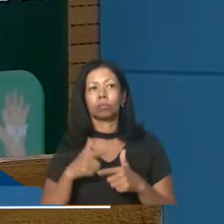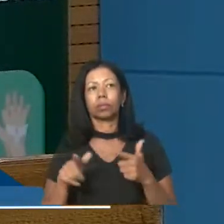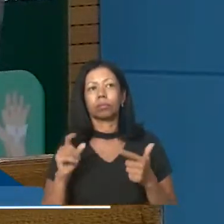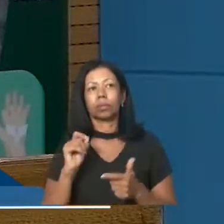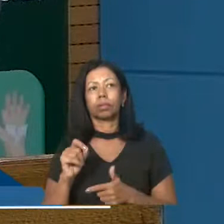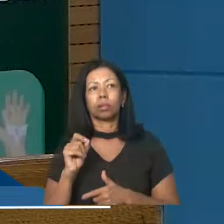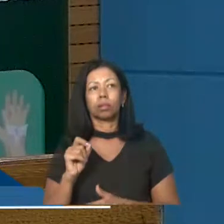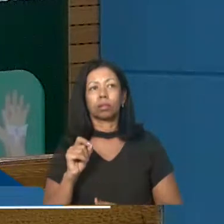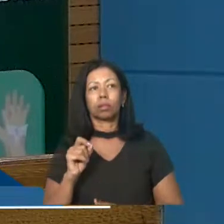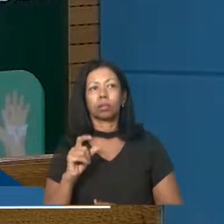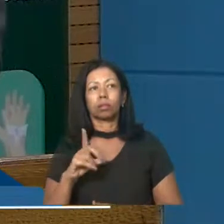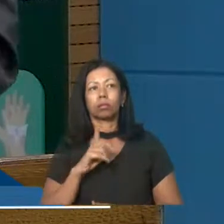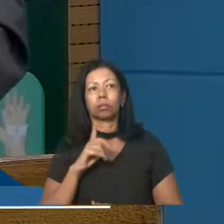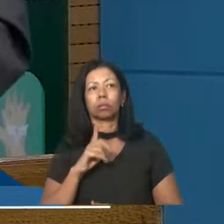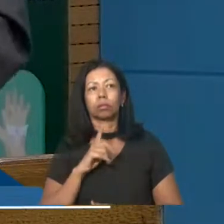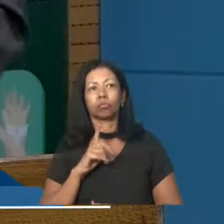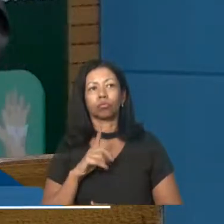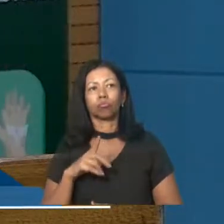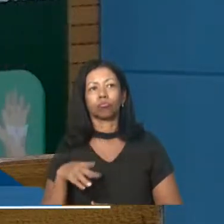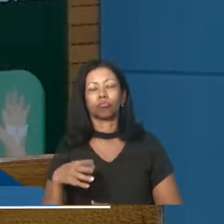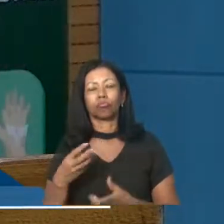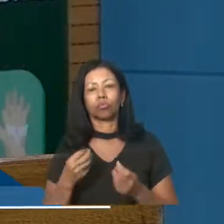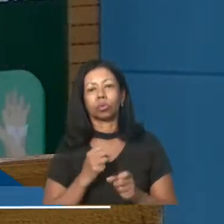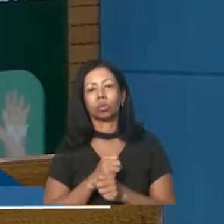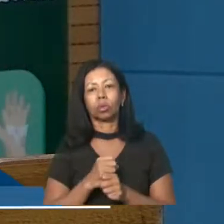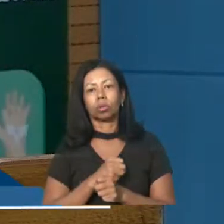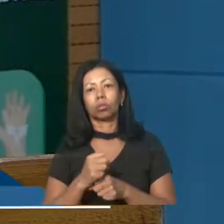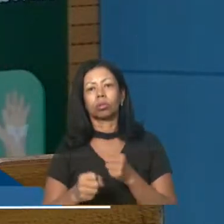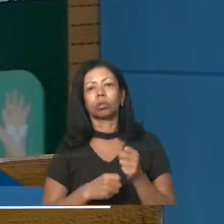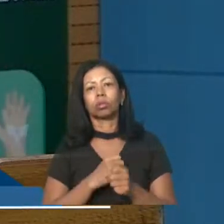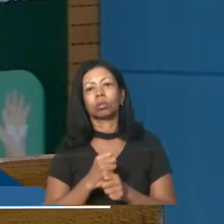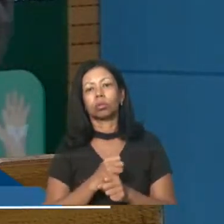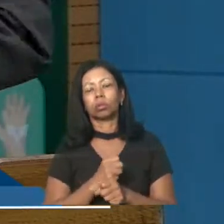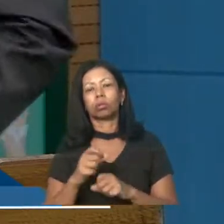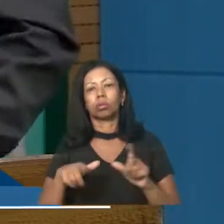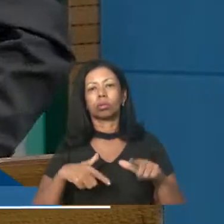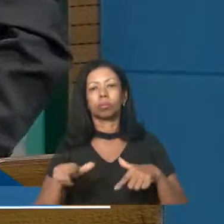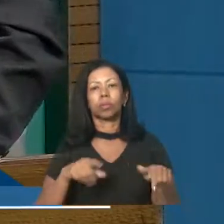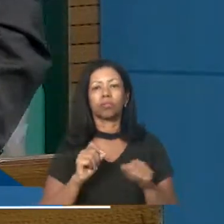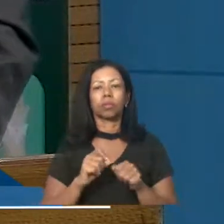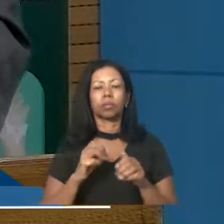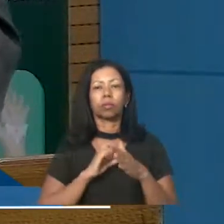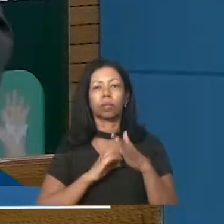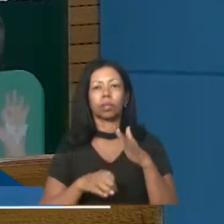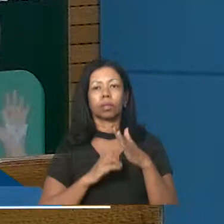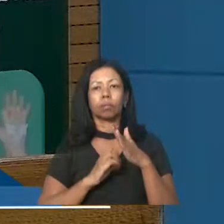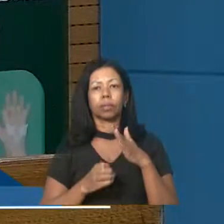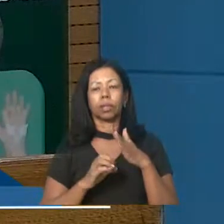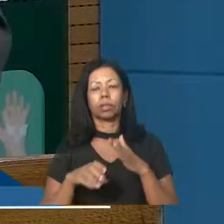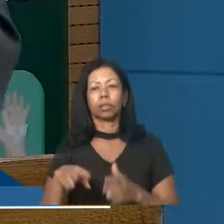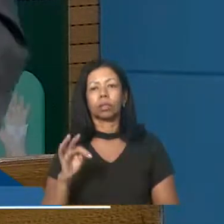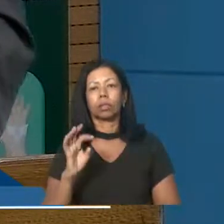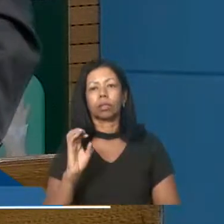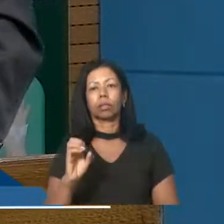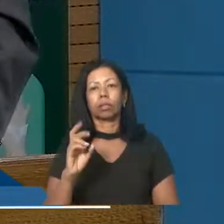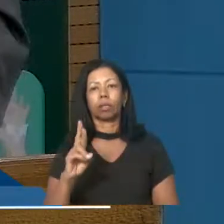se arrastou aí durante muitos anos, o serviço prestado pela empresa